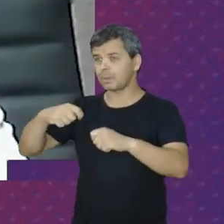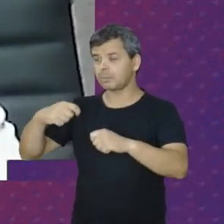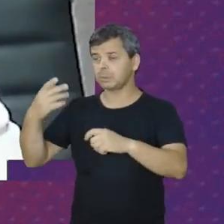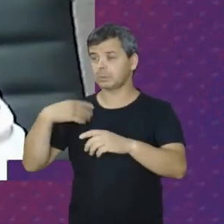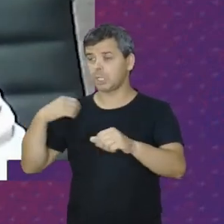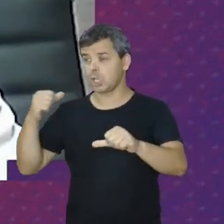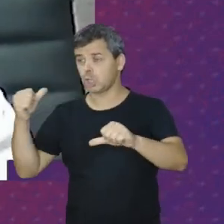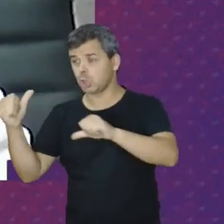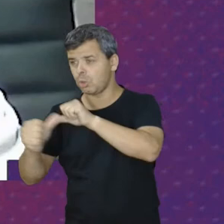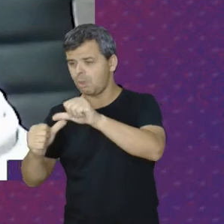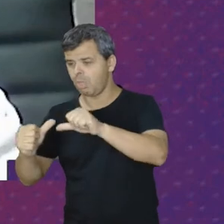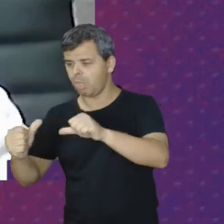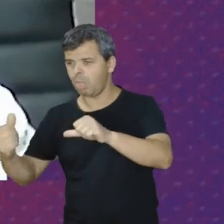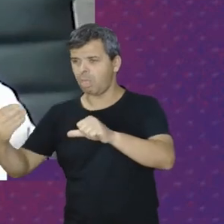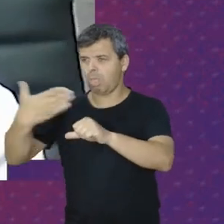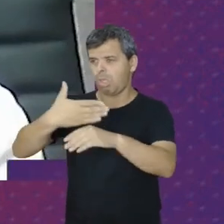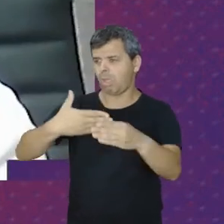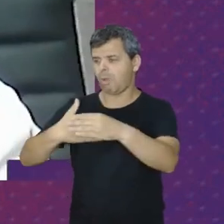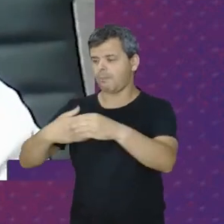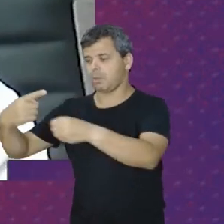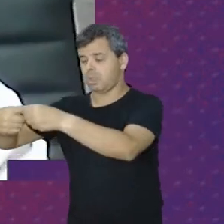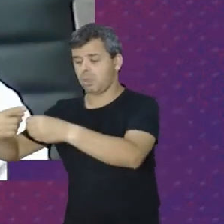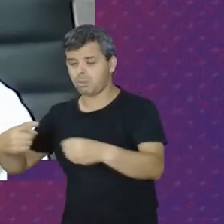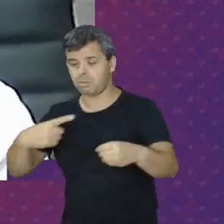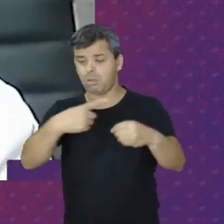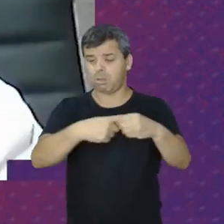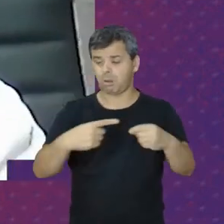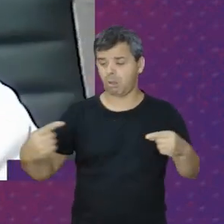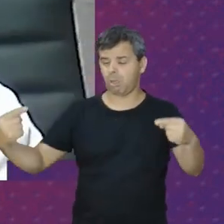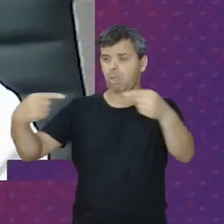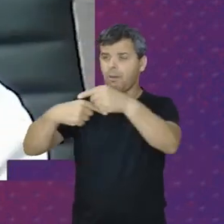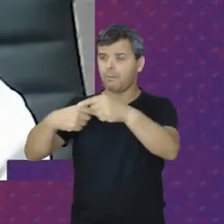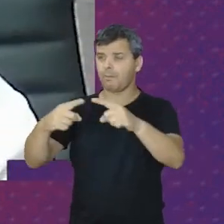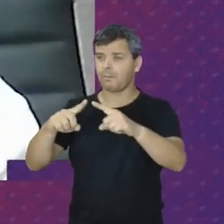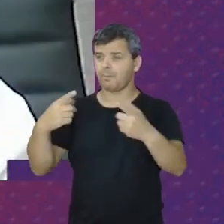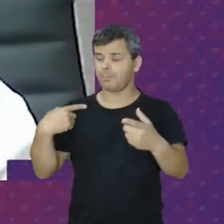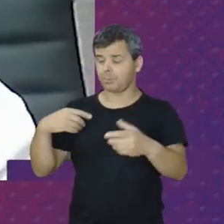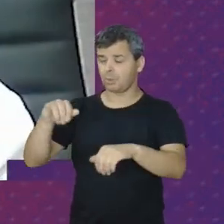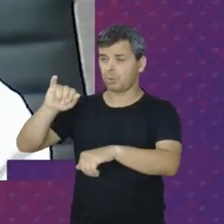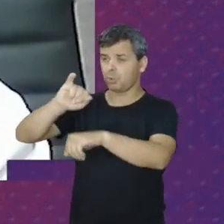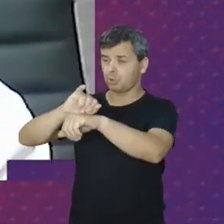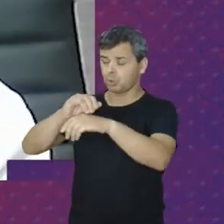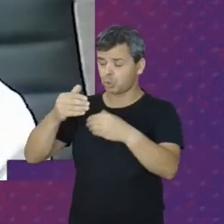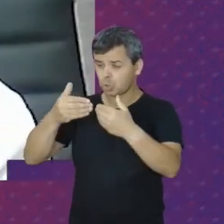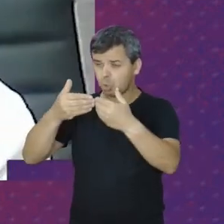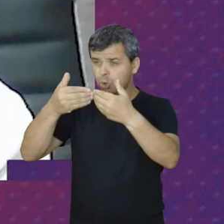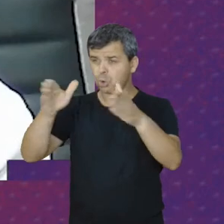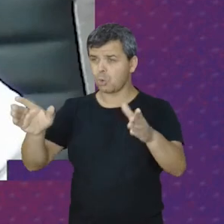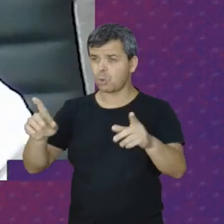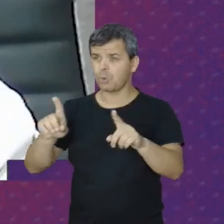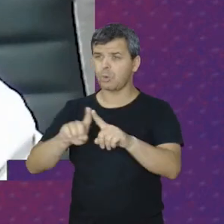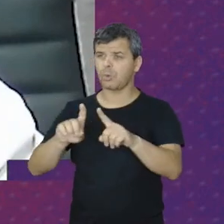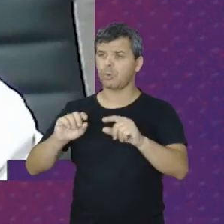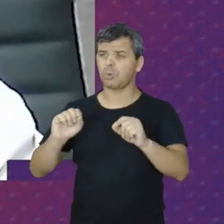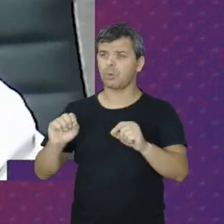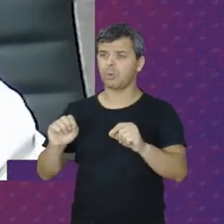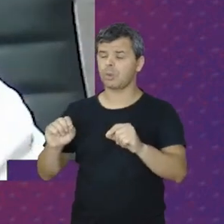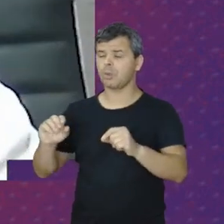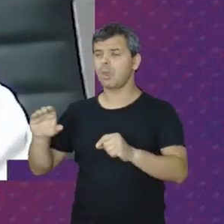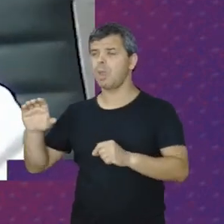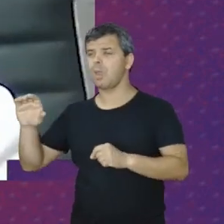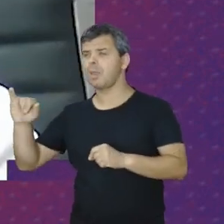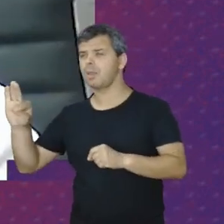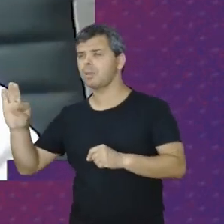Itinga, um bairro de grande população, para vir para o centro. Então, o do centro é aberto a todo mundo e o da Itinga